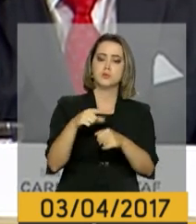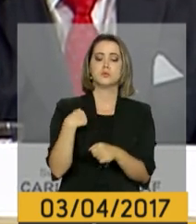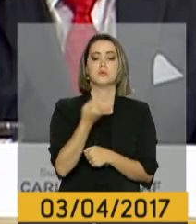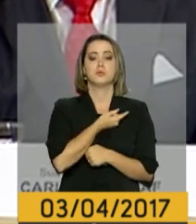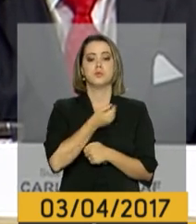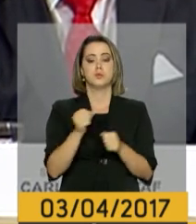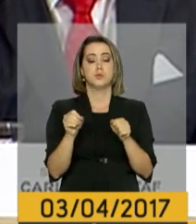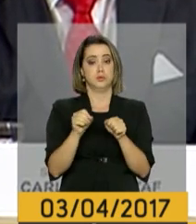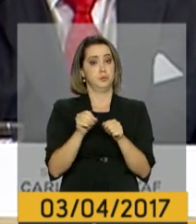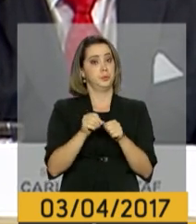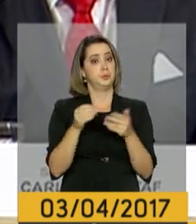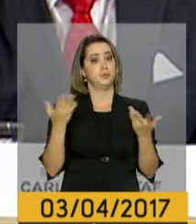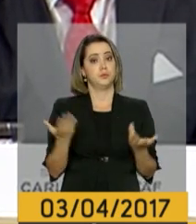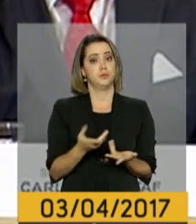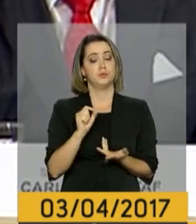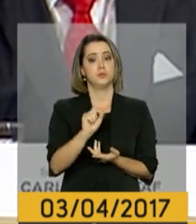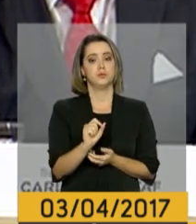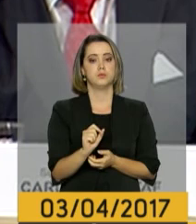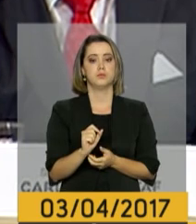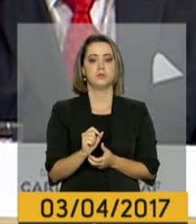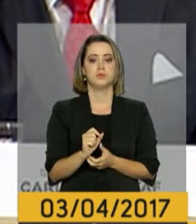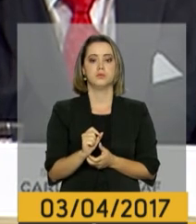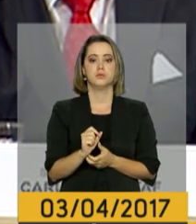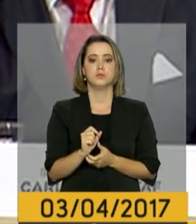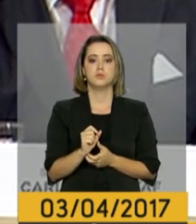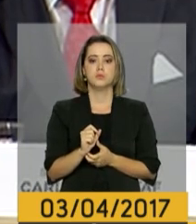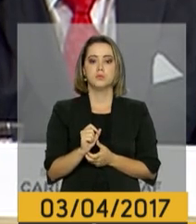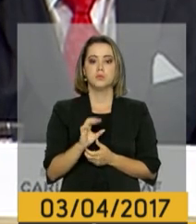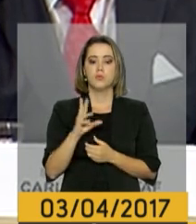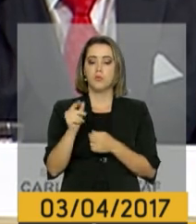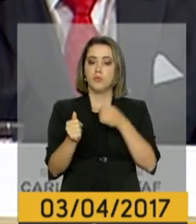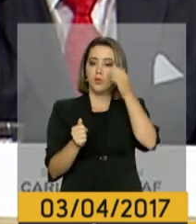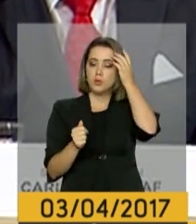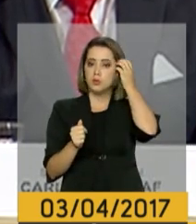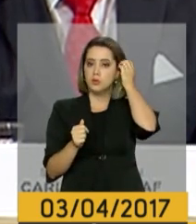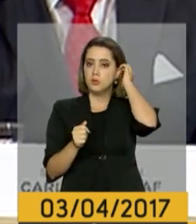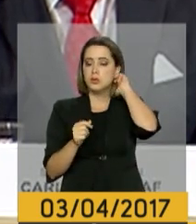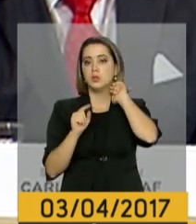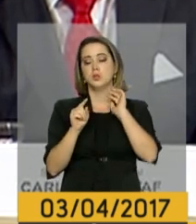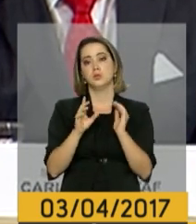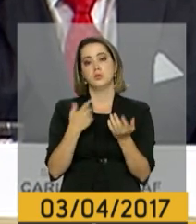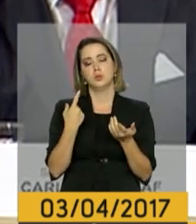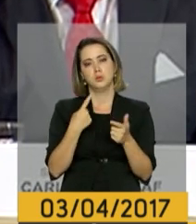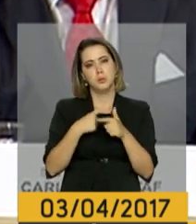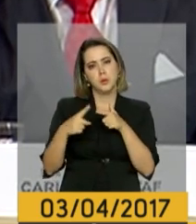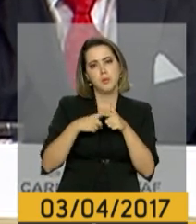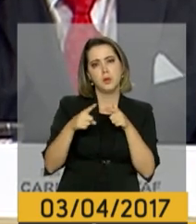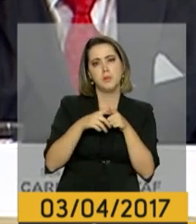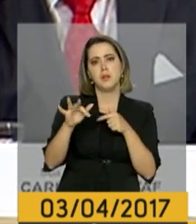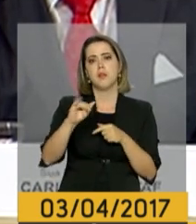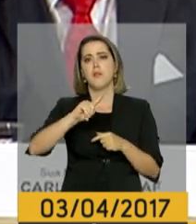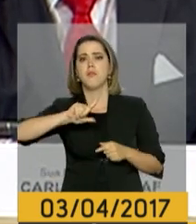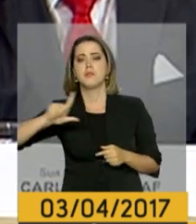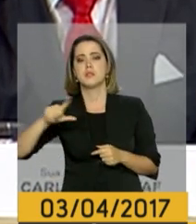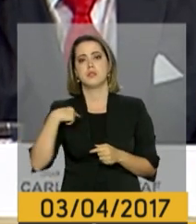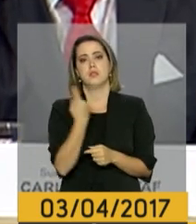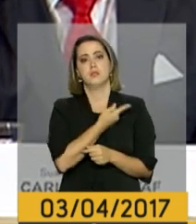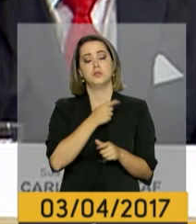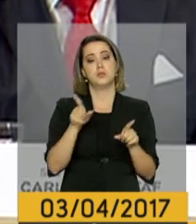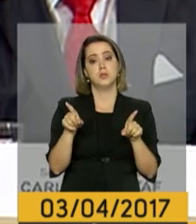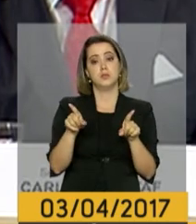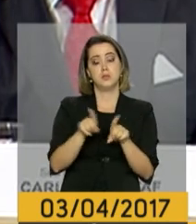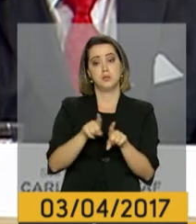nós estamos fazendo. E, como tudo aquilo era uma crise de raiz fiscal, concebemos e